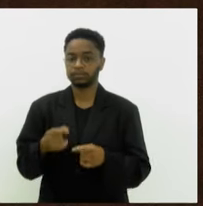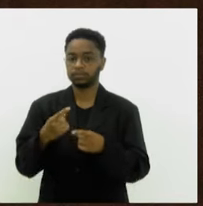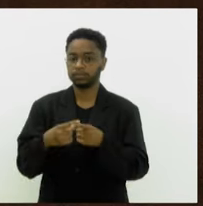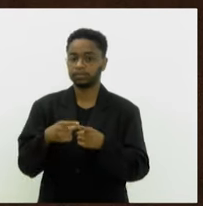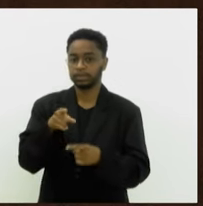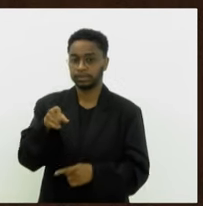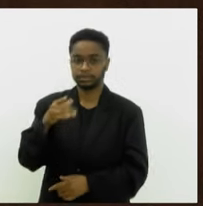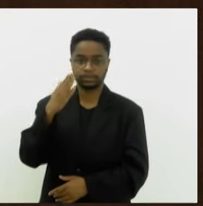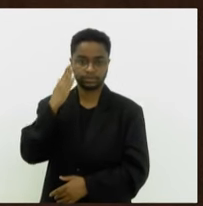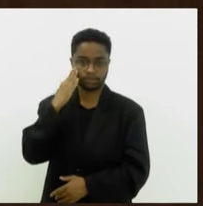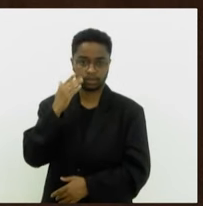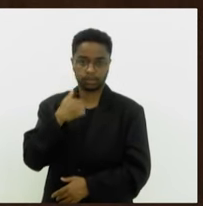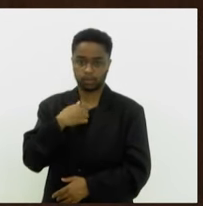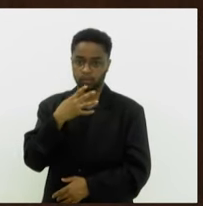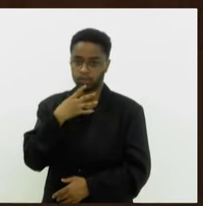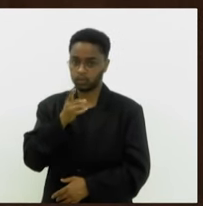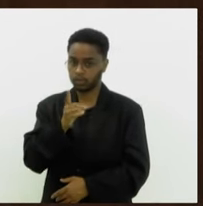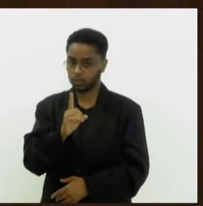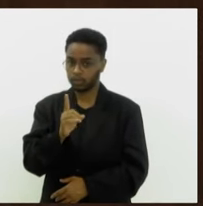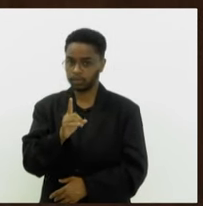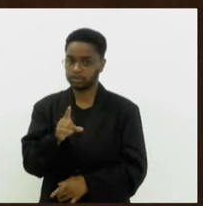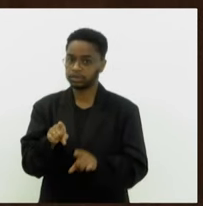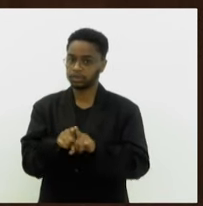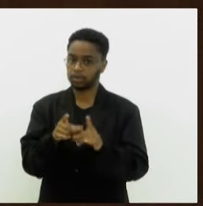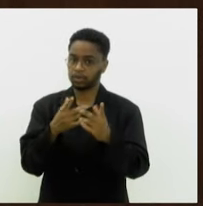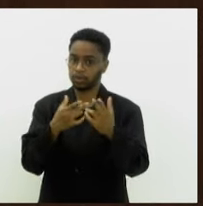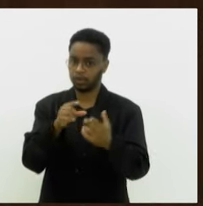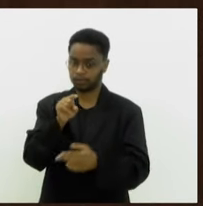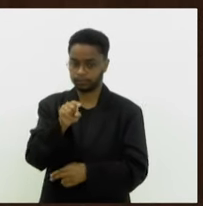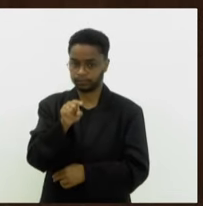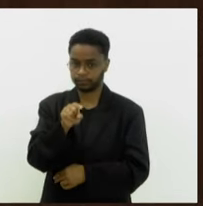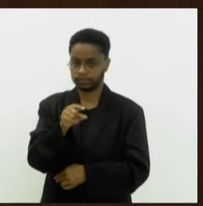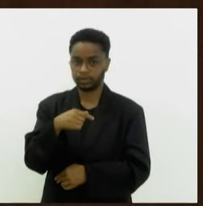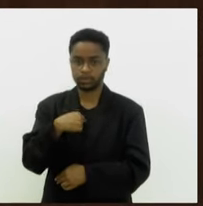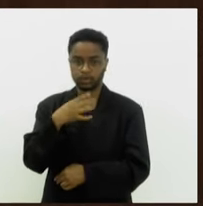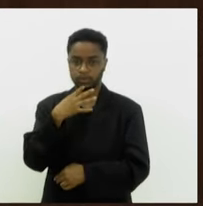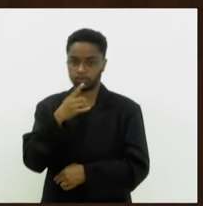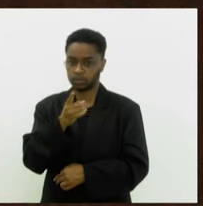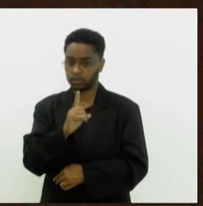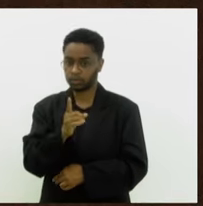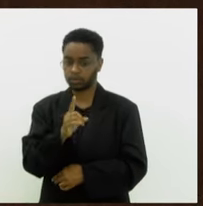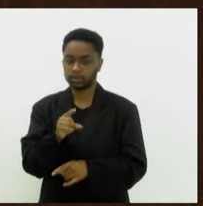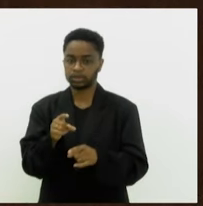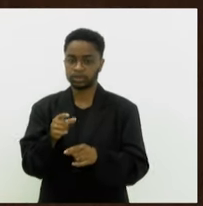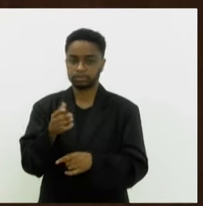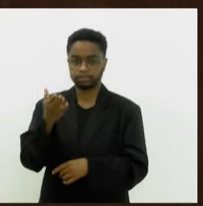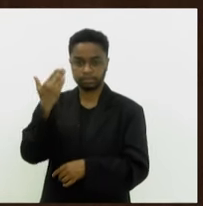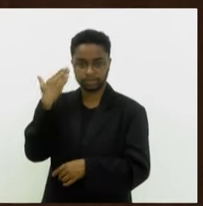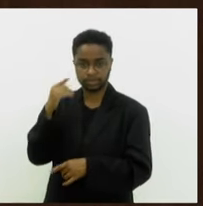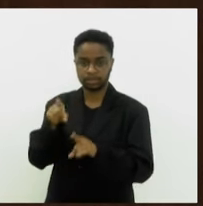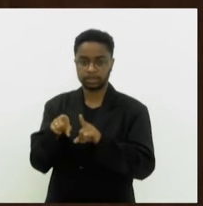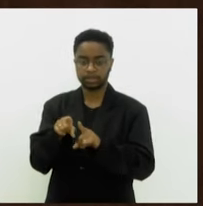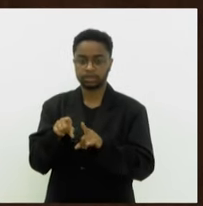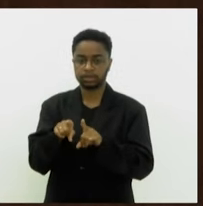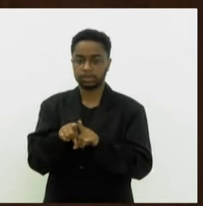eu não conheço, como Vossa Excelência, nem o Antigo, nem o Novo